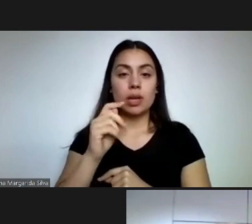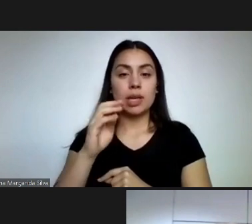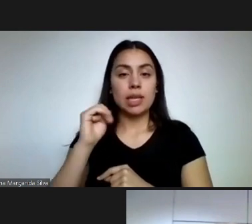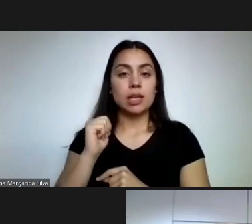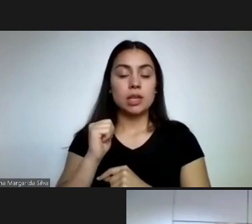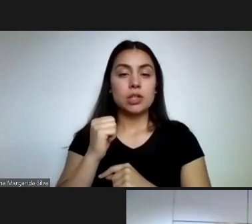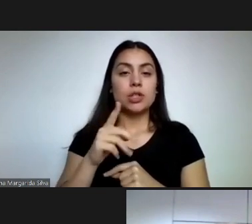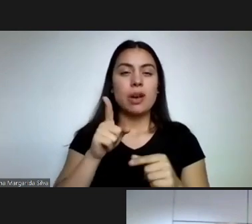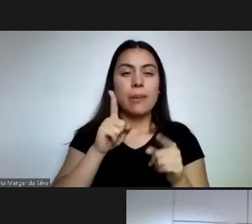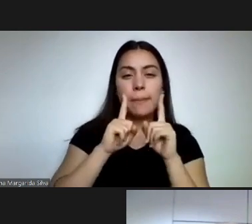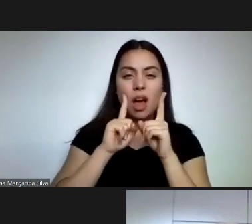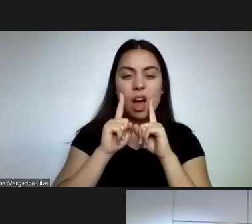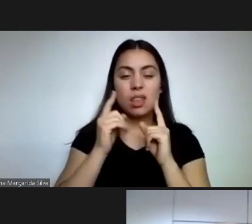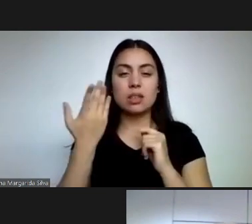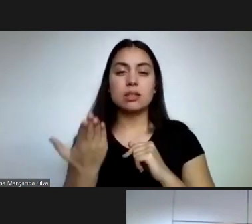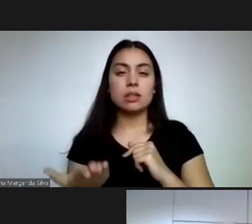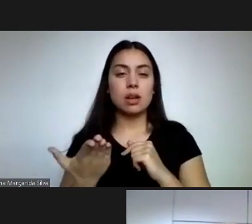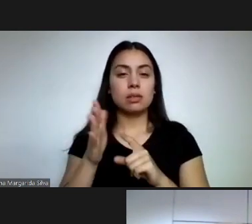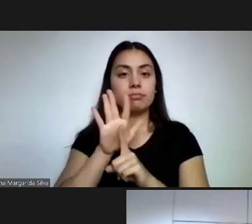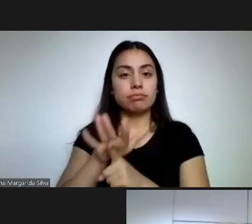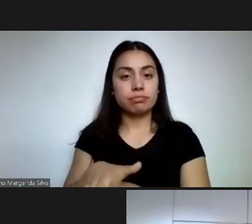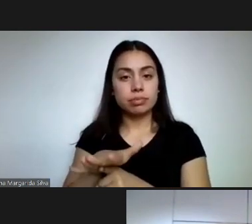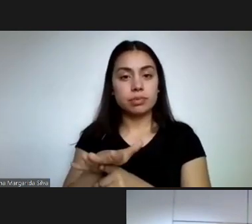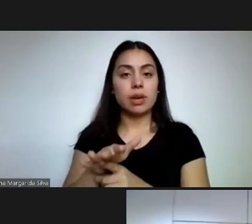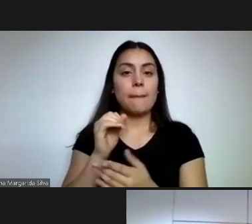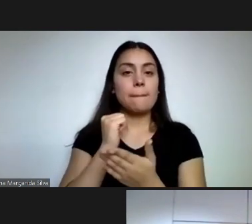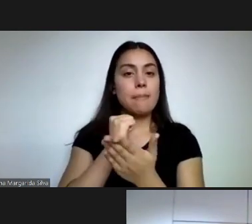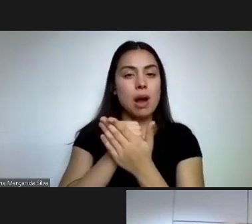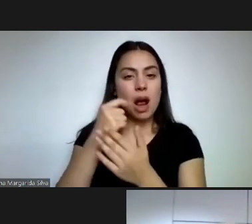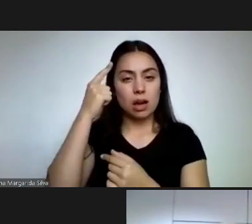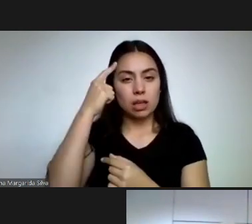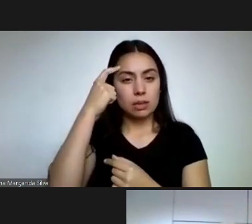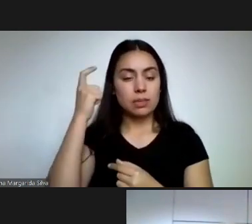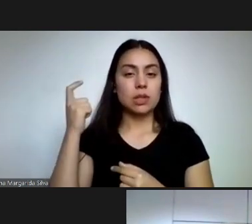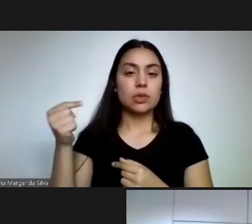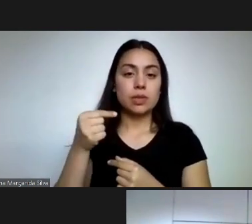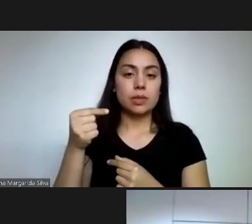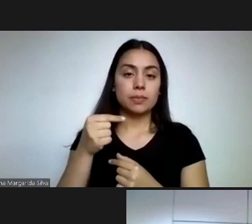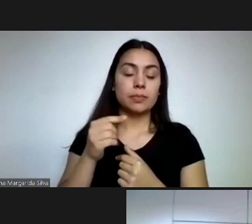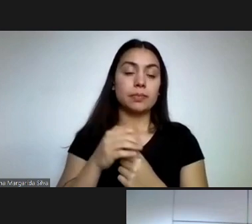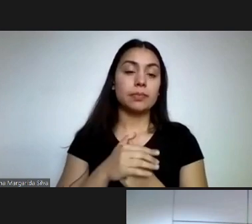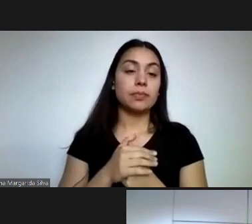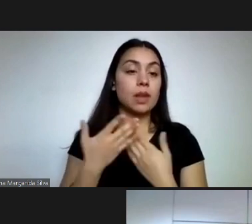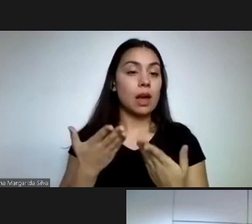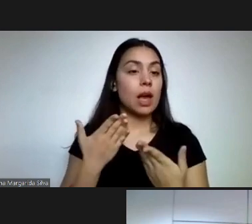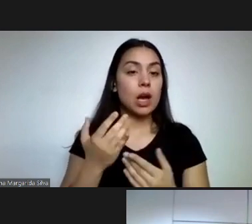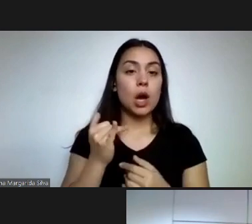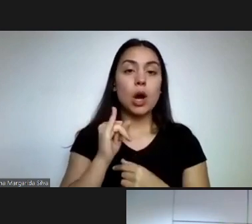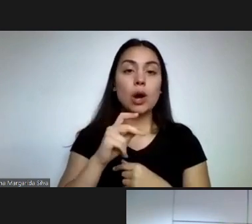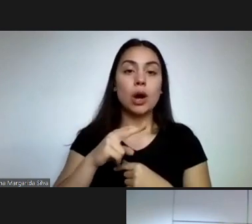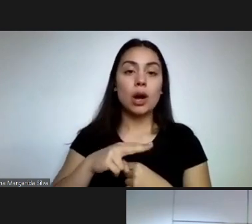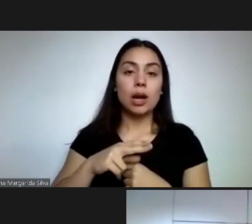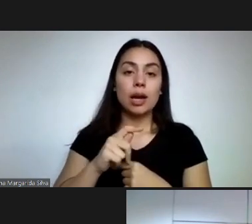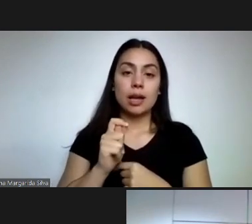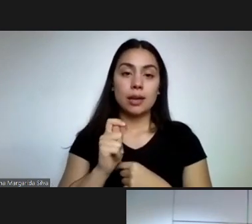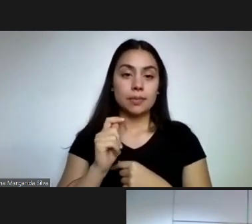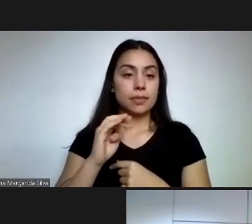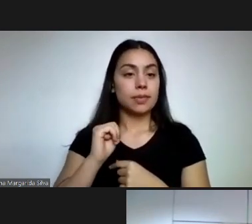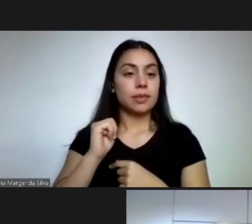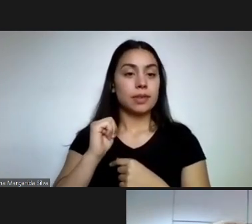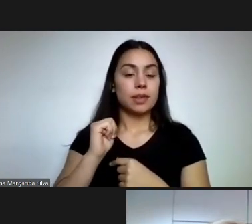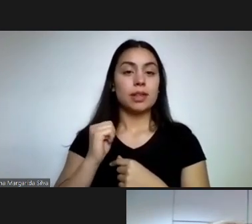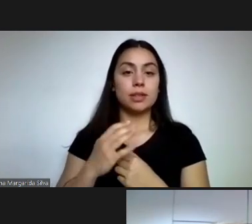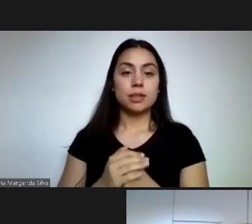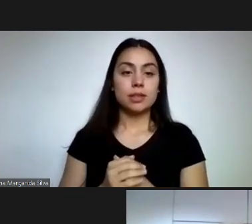para modificar estereótipos. Portanto, então vamos passar então à Inês, que é que me aparece agora aqui de novo no